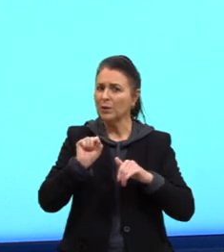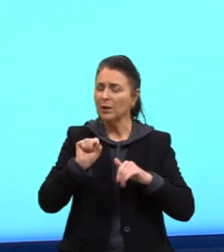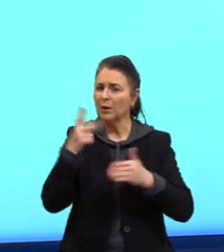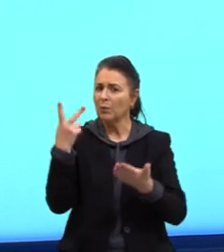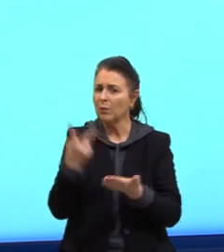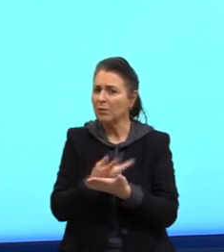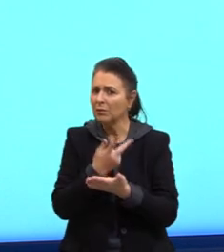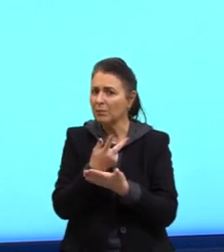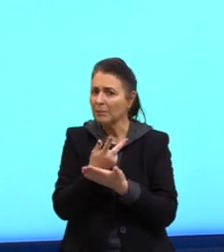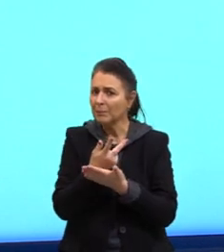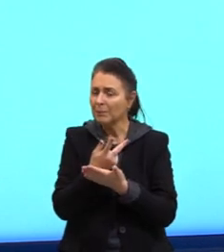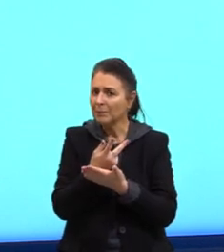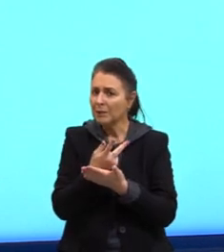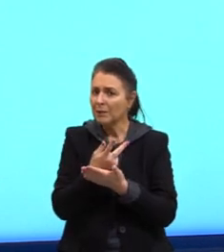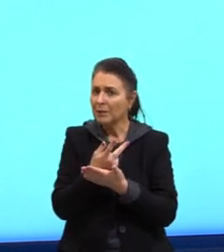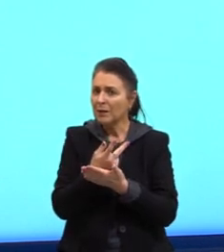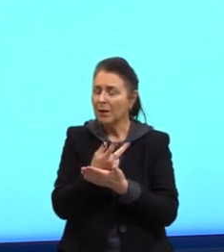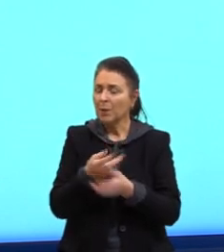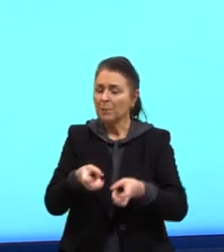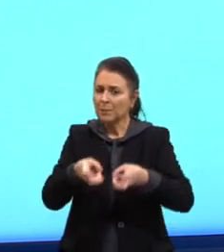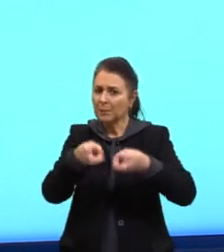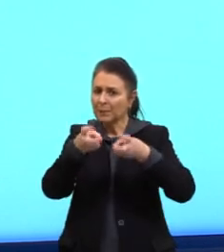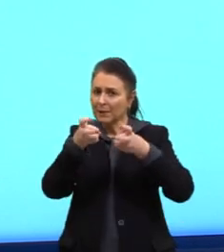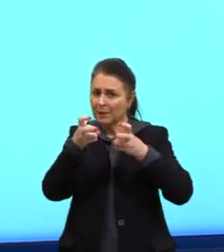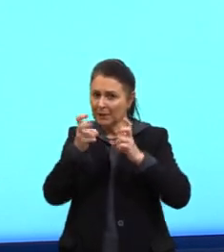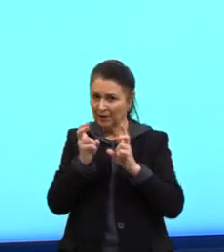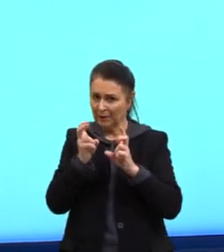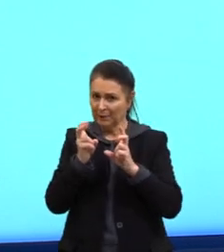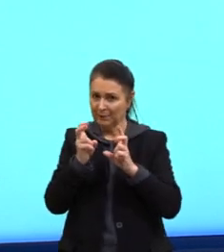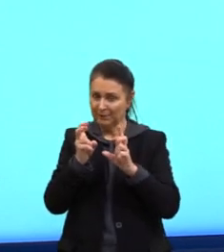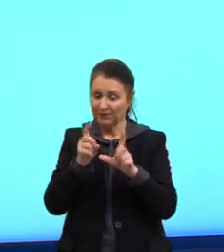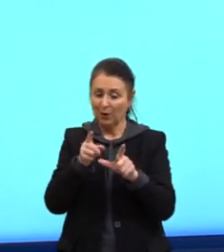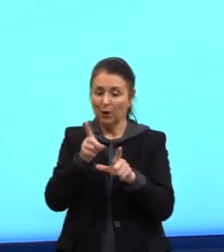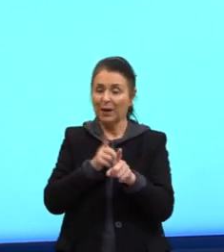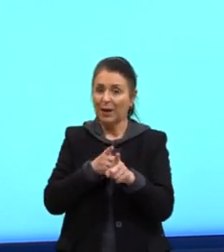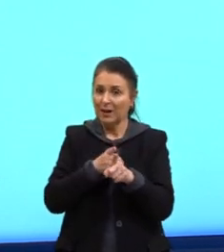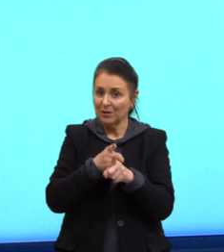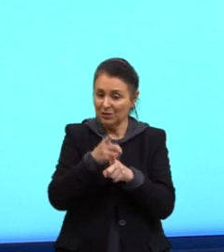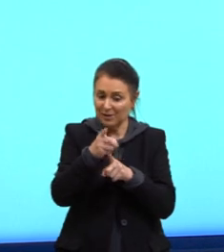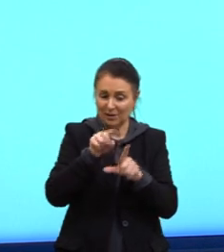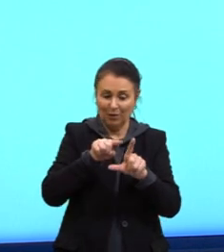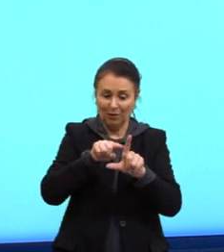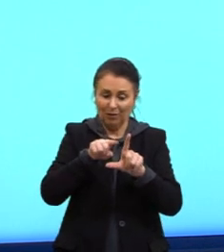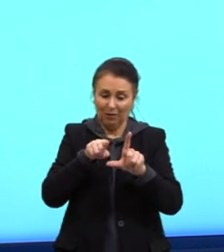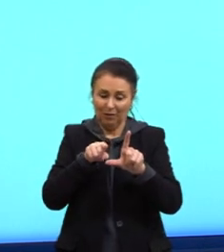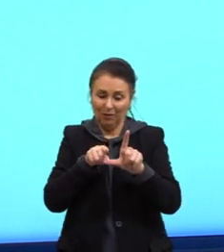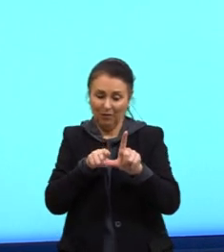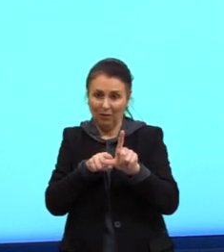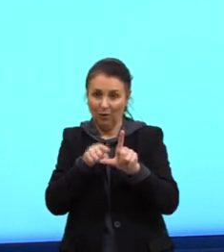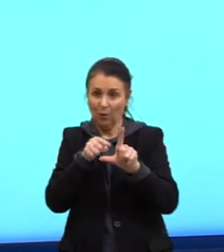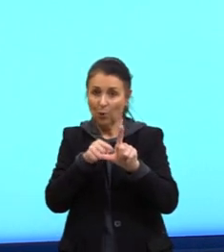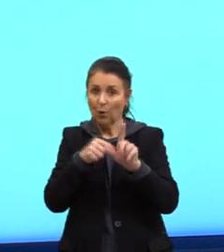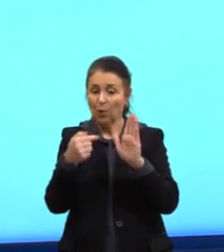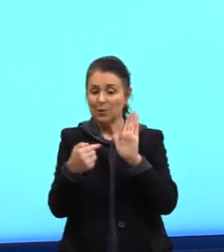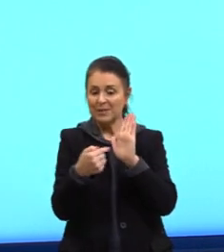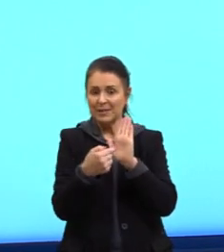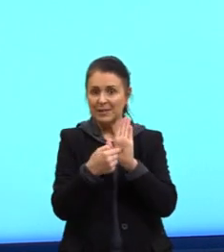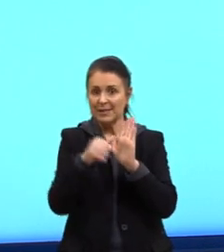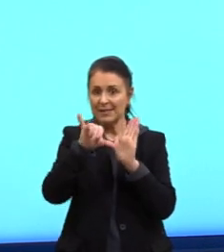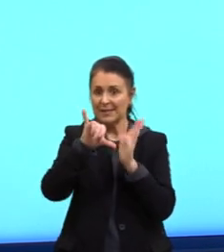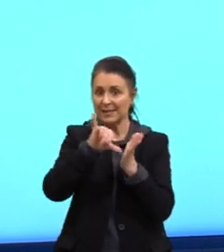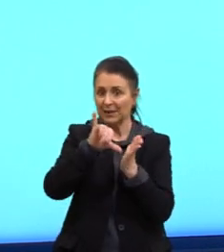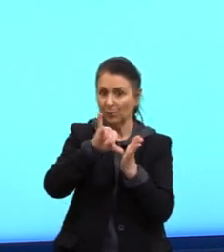acontece a gente não tem que esse trecho aqui mais perto do centro tá vamos pensar que tem uma aceleração